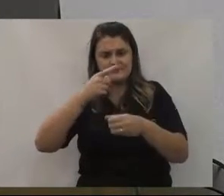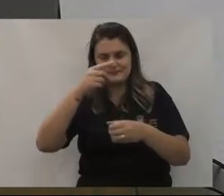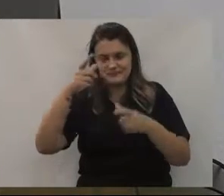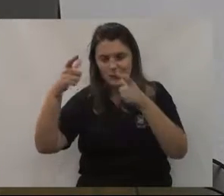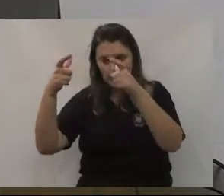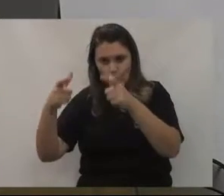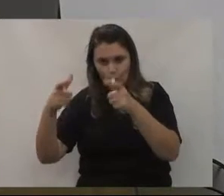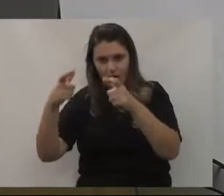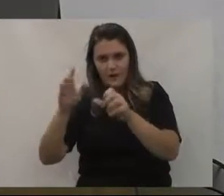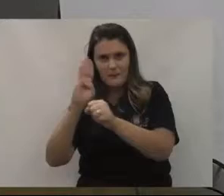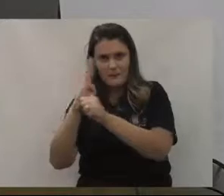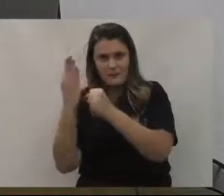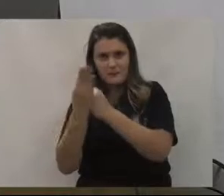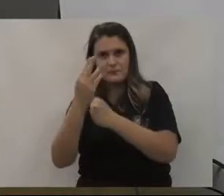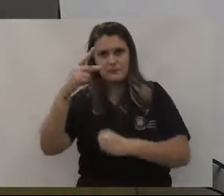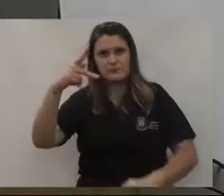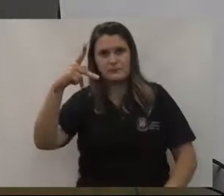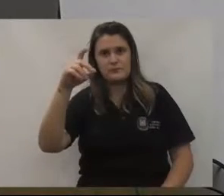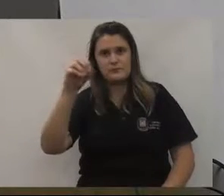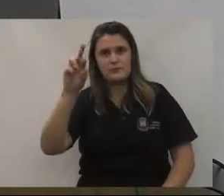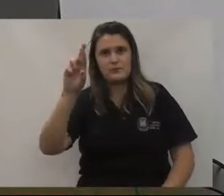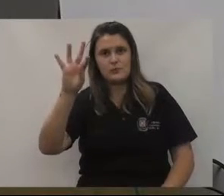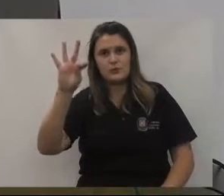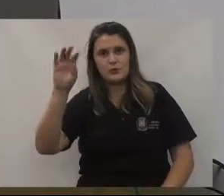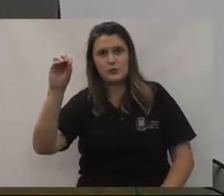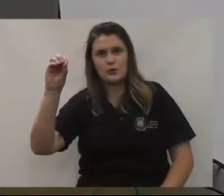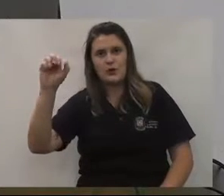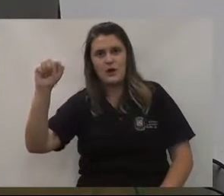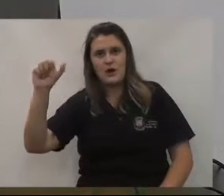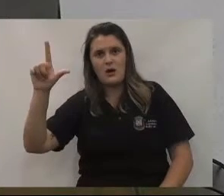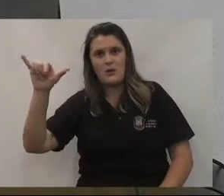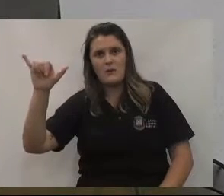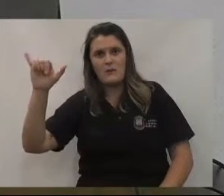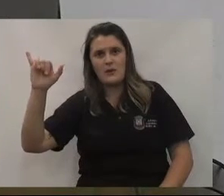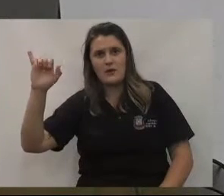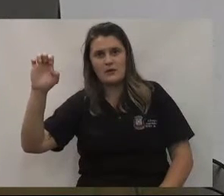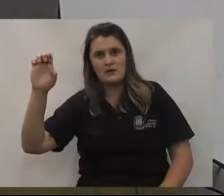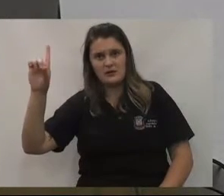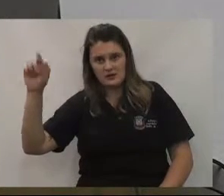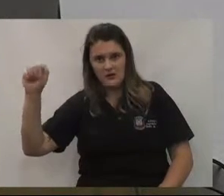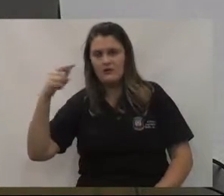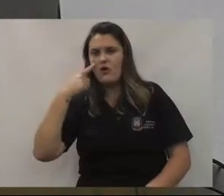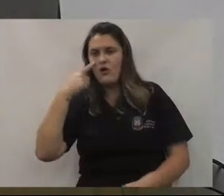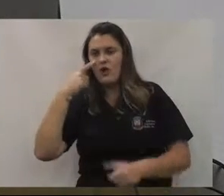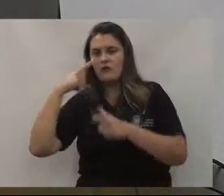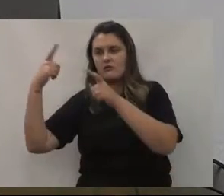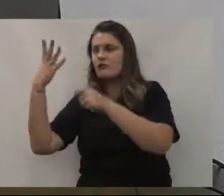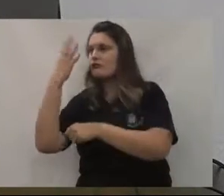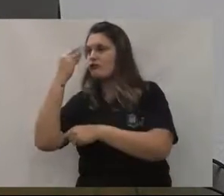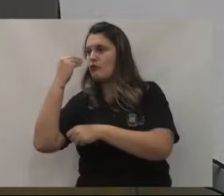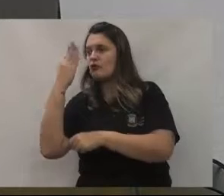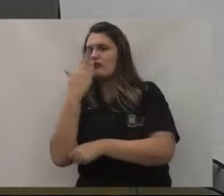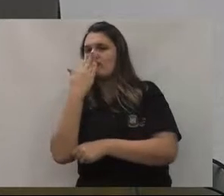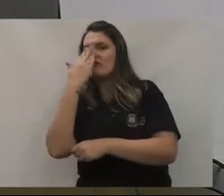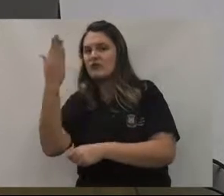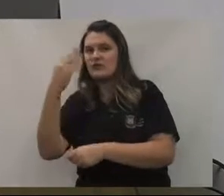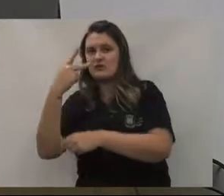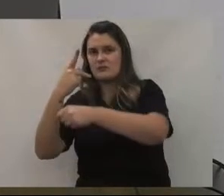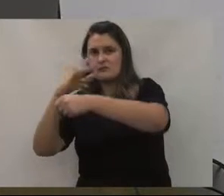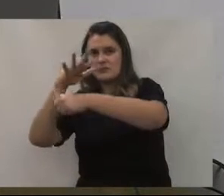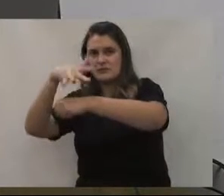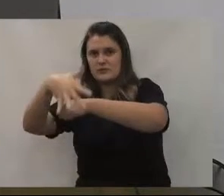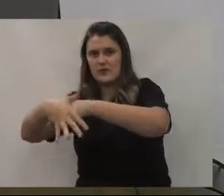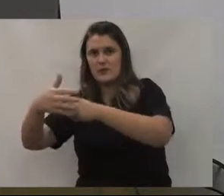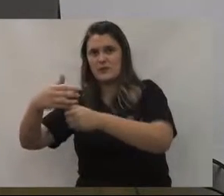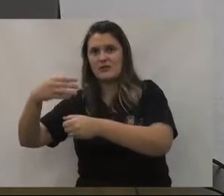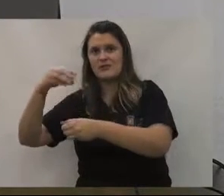canal ali, vai aparecer na imagem, depois vai aparecer. É um canal bem em frente a Porto Vitória, no lado de Porto